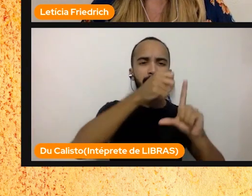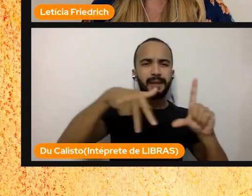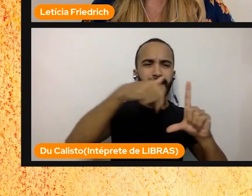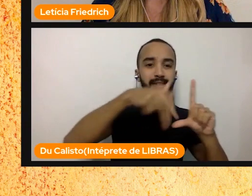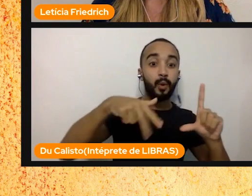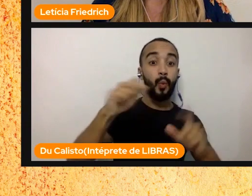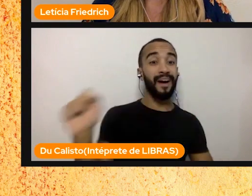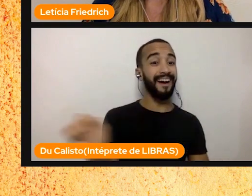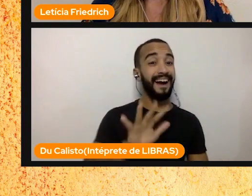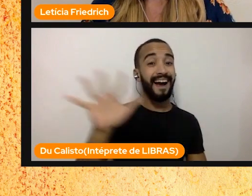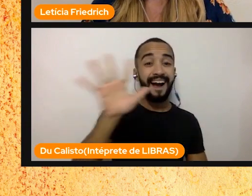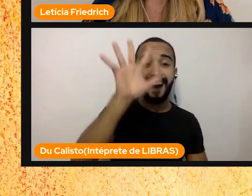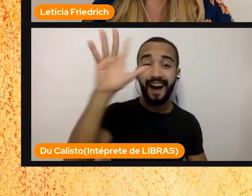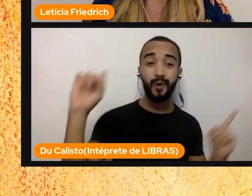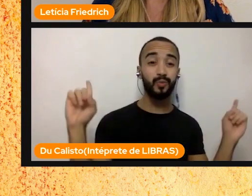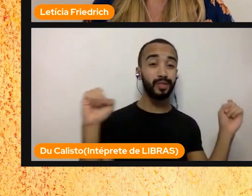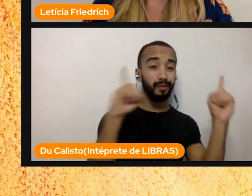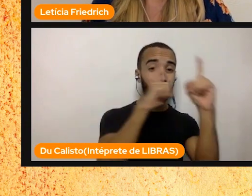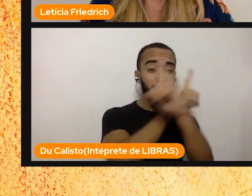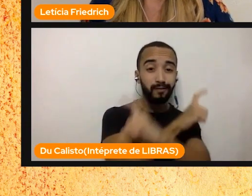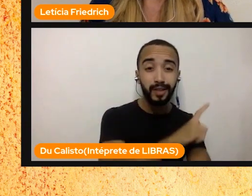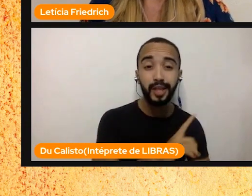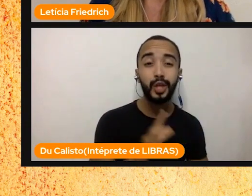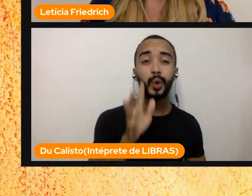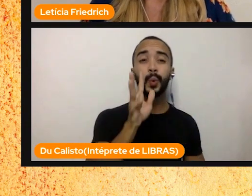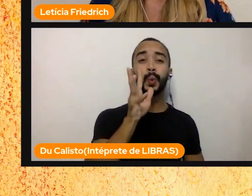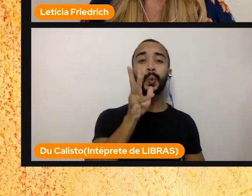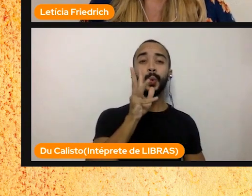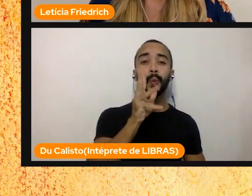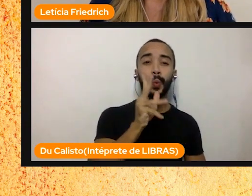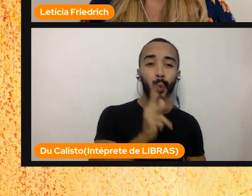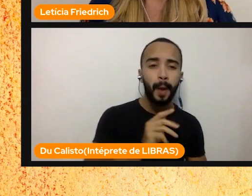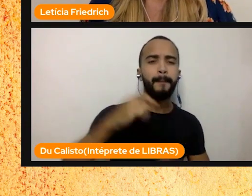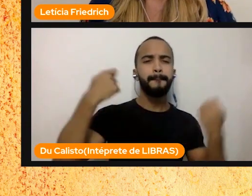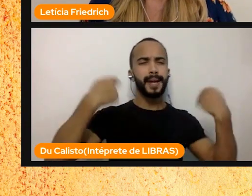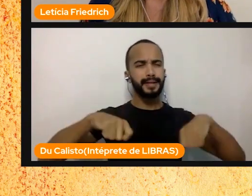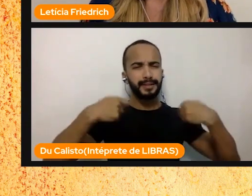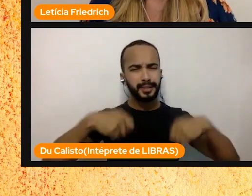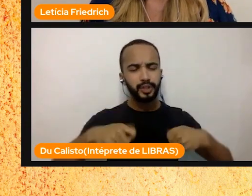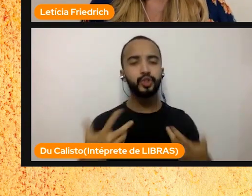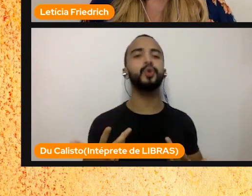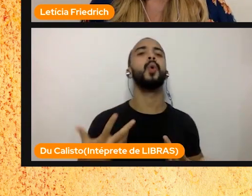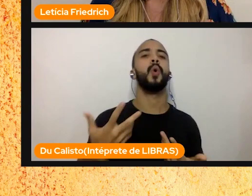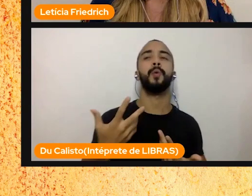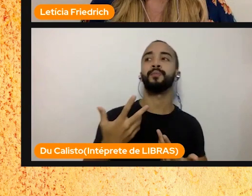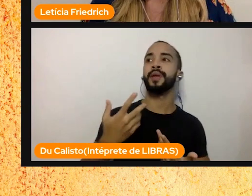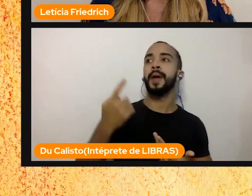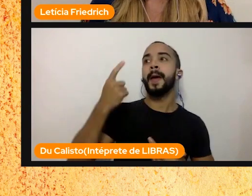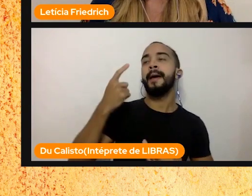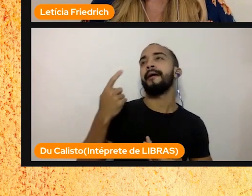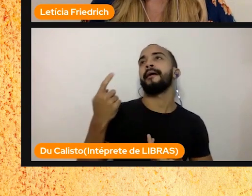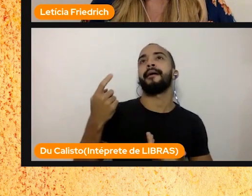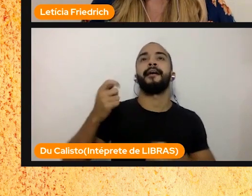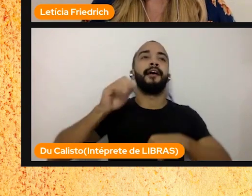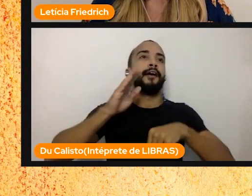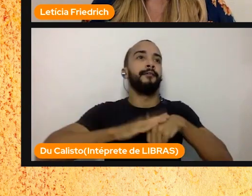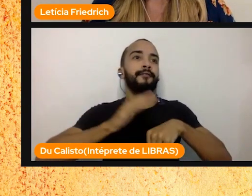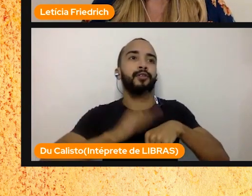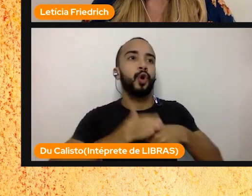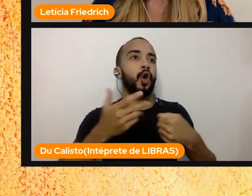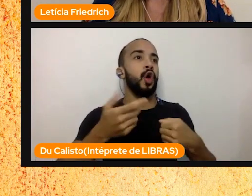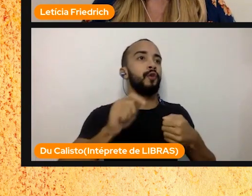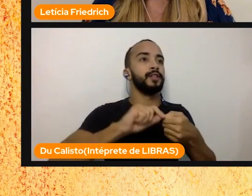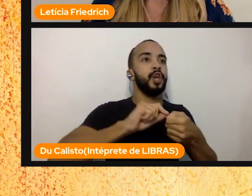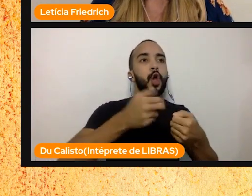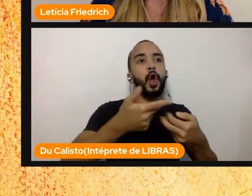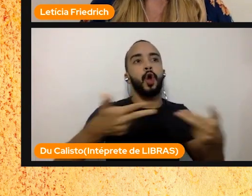difícil, é lento. Então, assim, a gente teve que se virar fazendo outras coisas, produzindo documentário, fazendo o que você imaginar, a gente fazia para